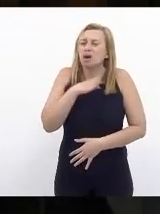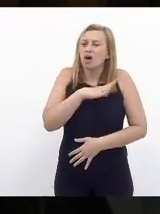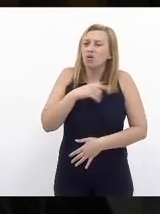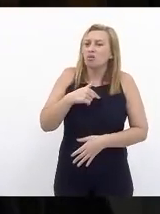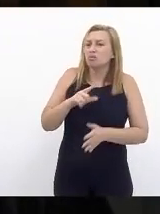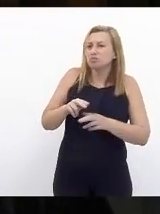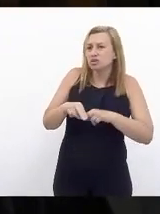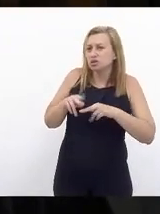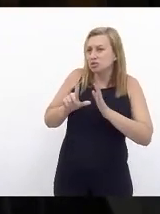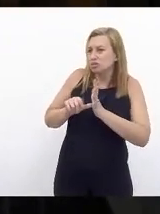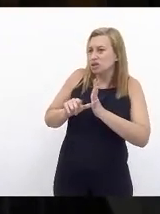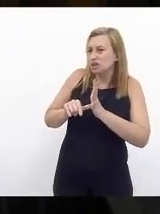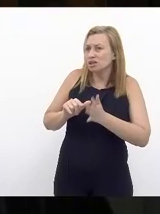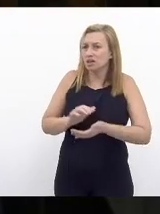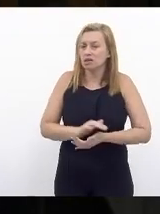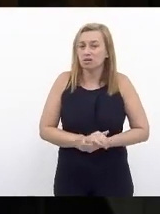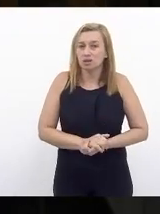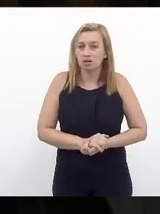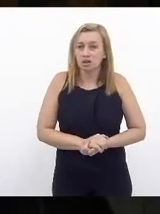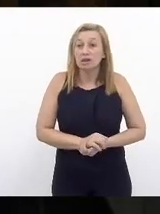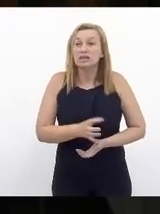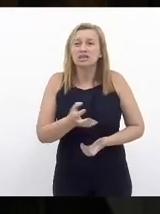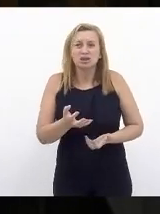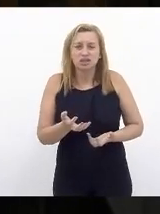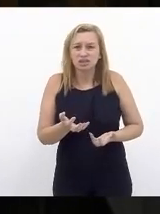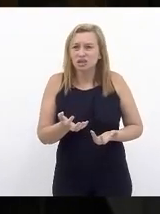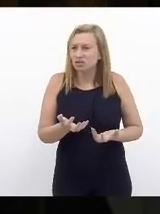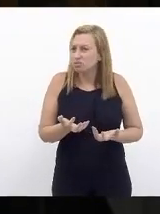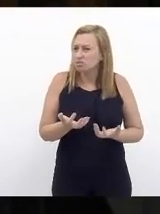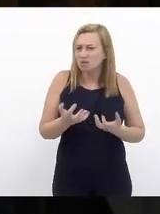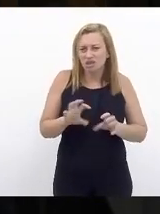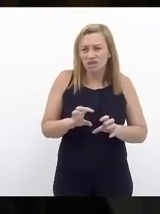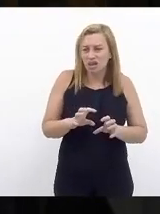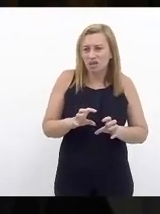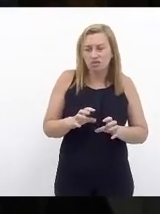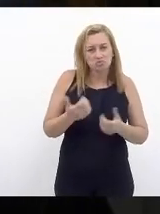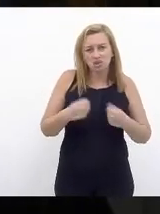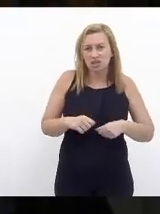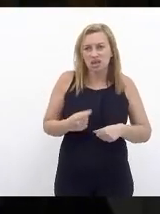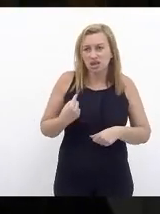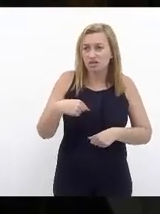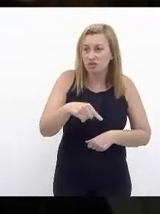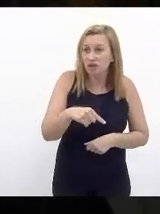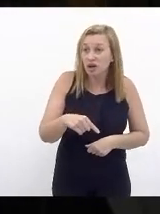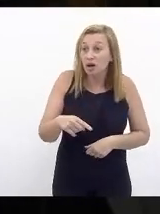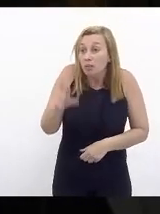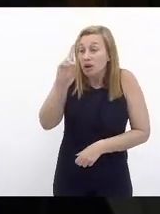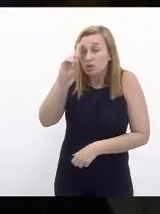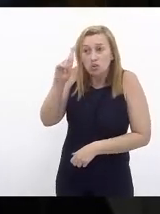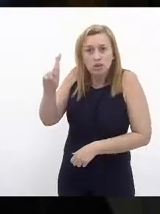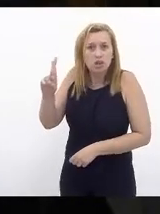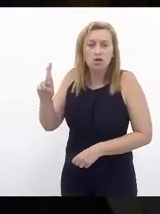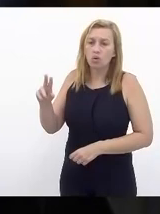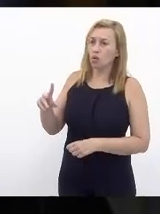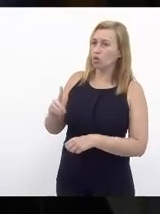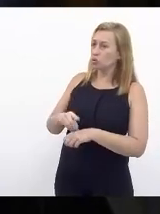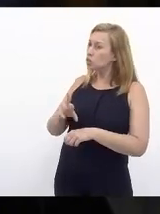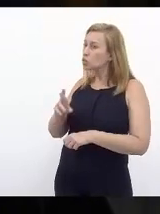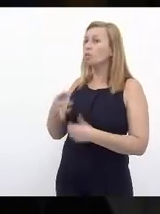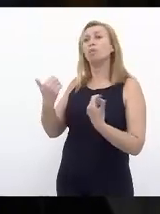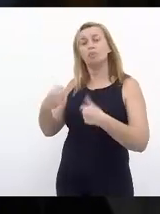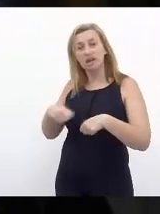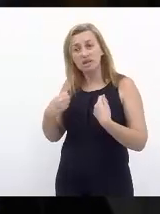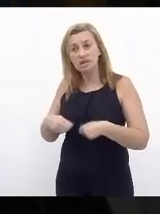atrasei. Se eu quisesse, eu nem precisaria vir. Mas o senhor, doutor, tem que comunicar